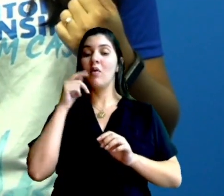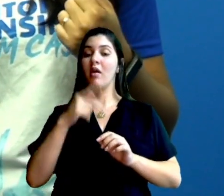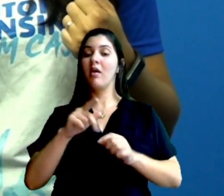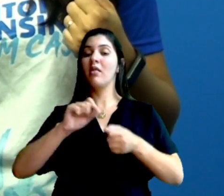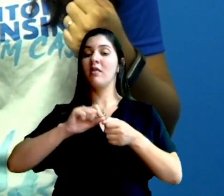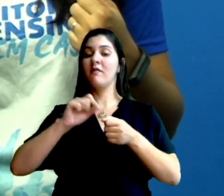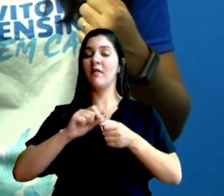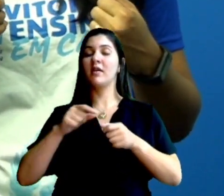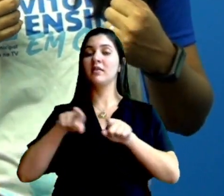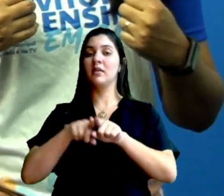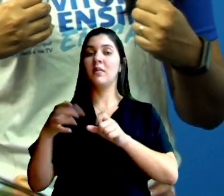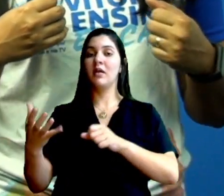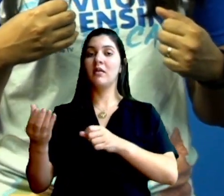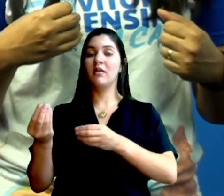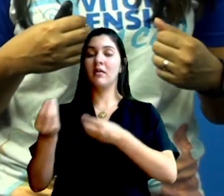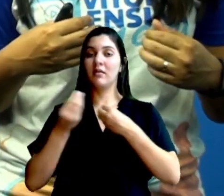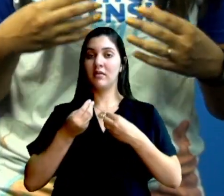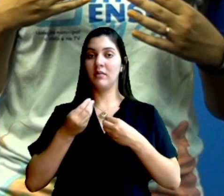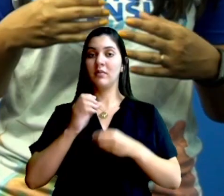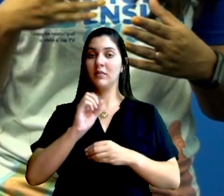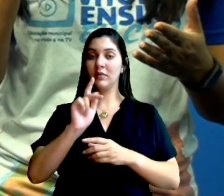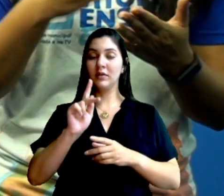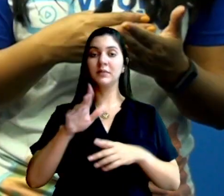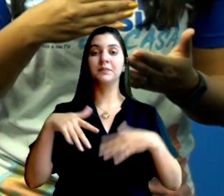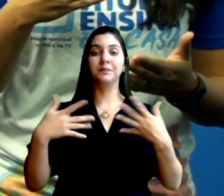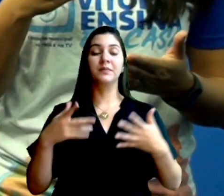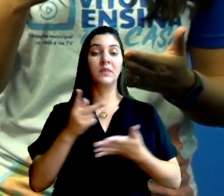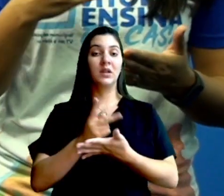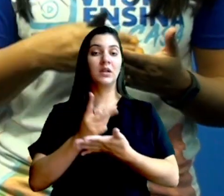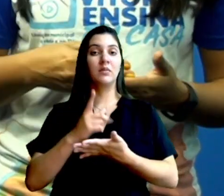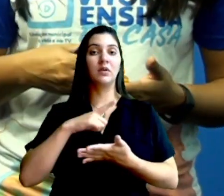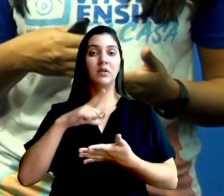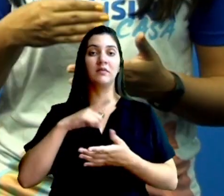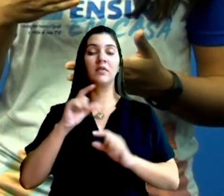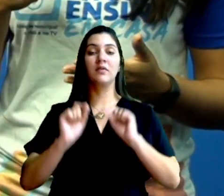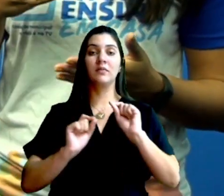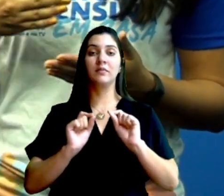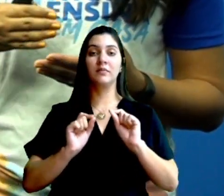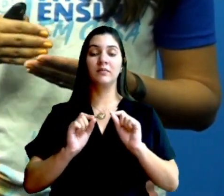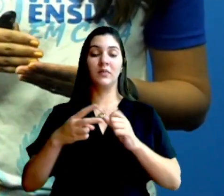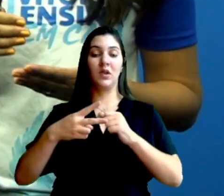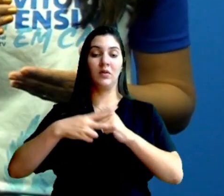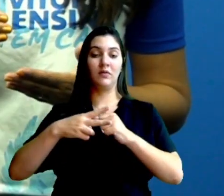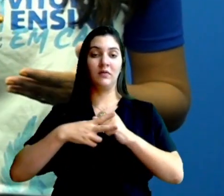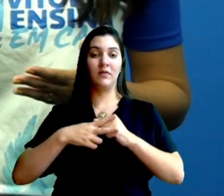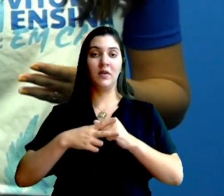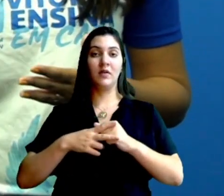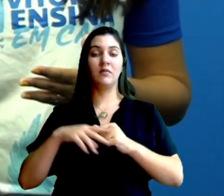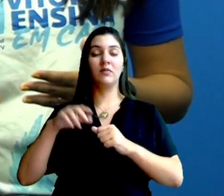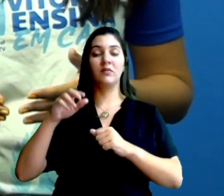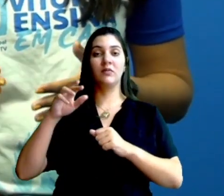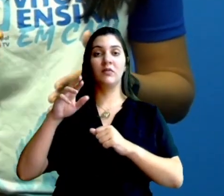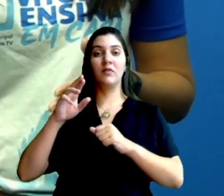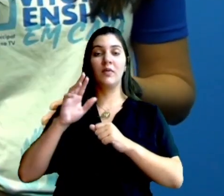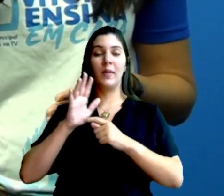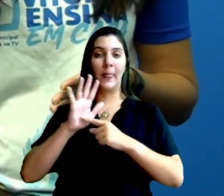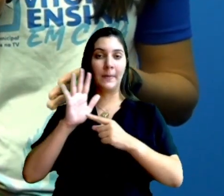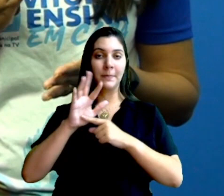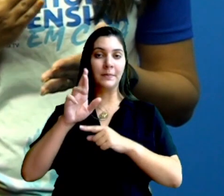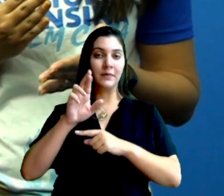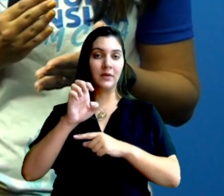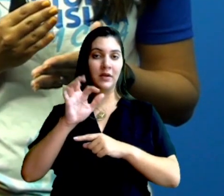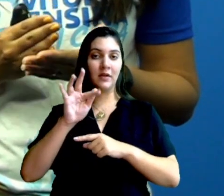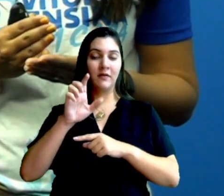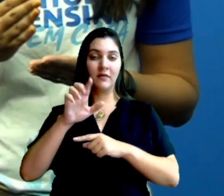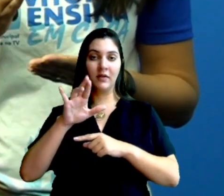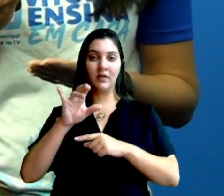e ele recebe essa ação, tá bom? Então, sempre que a gente tiver os verbos reflexivos, a gente